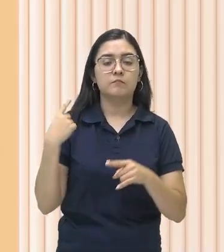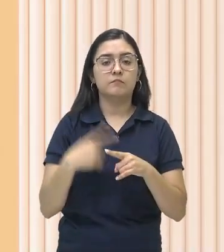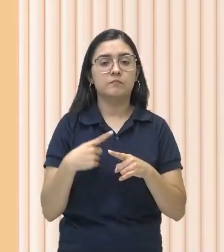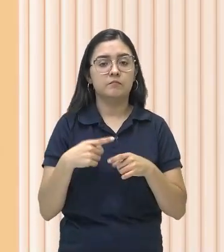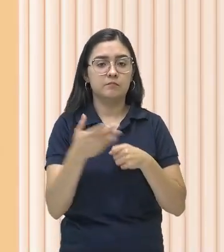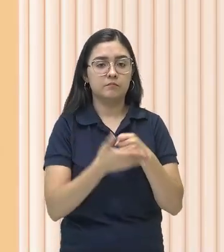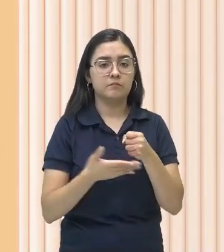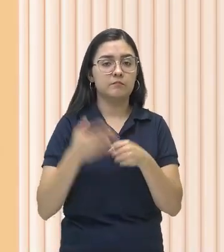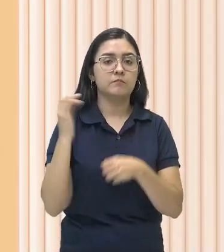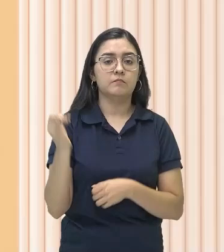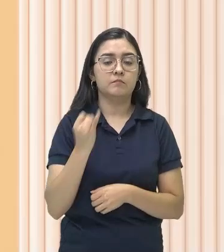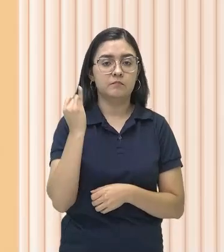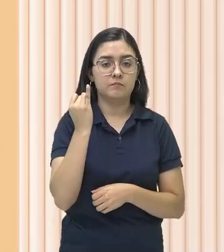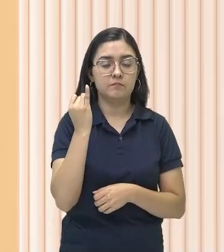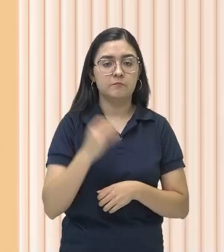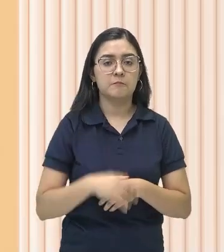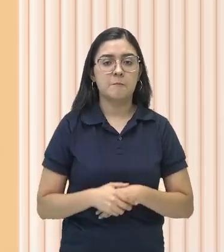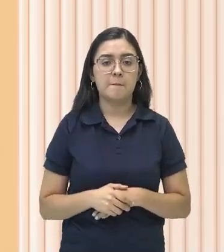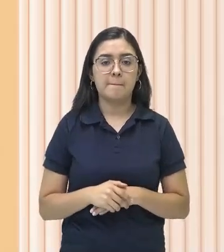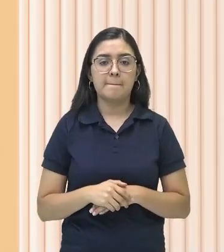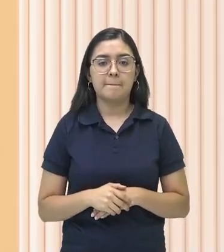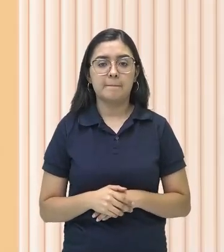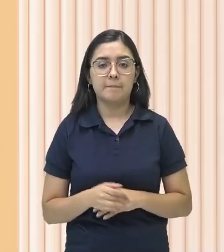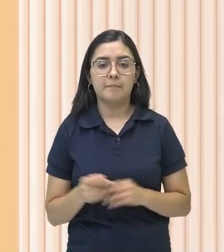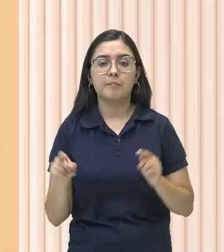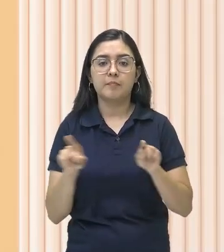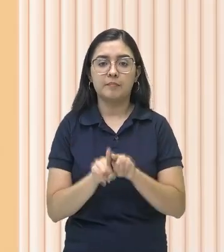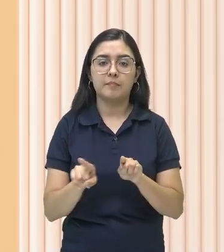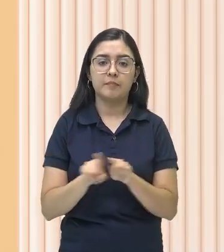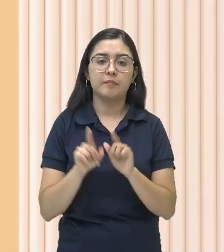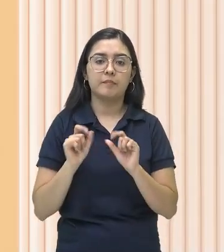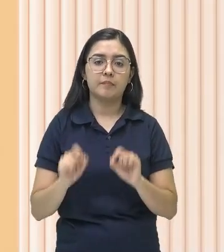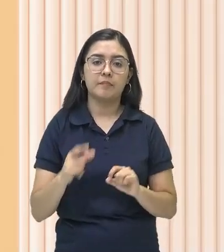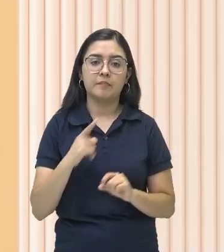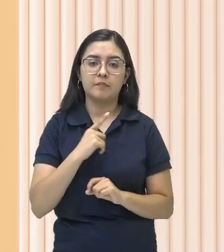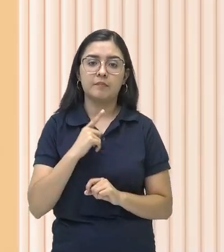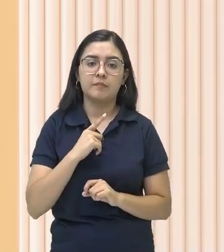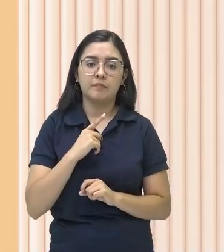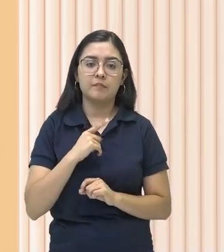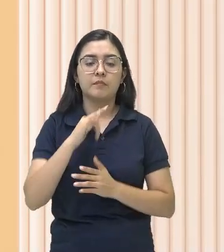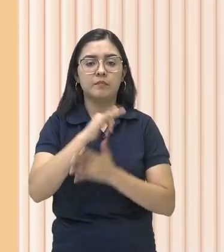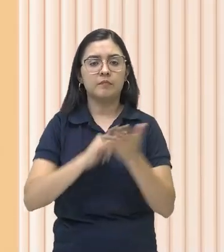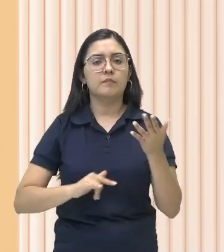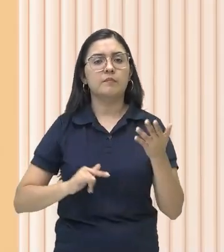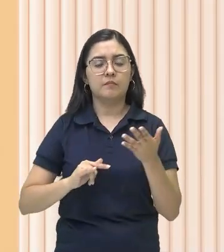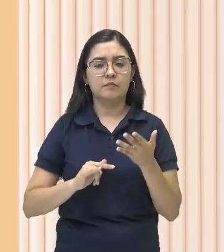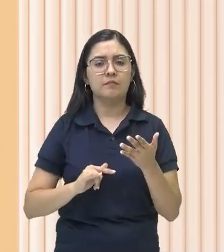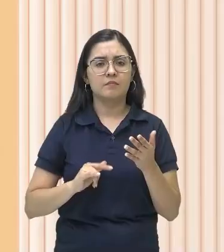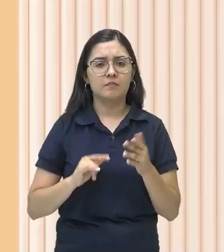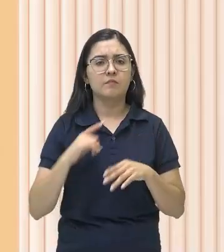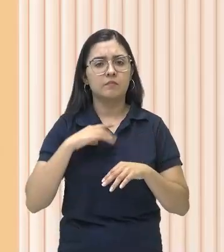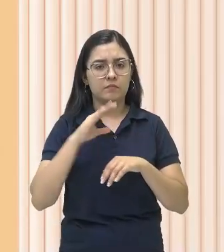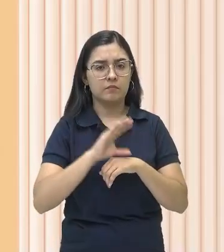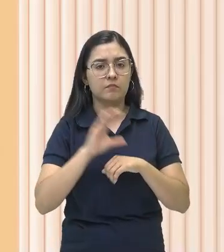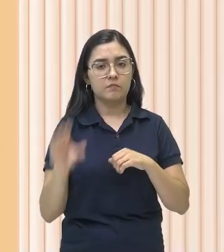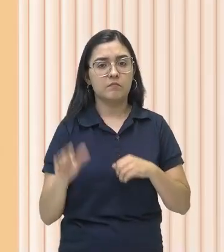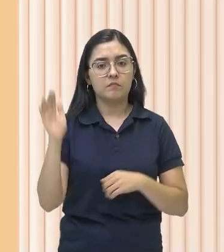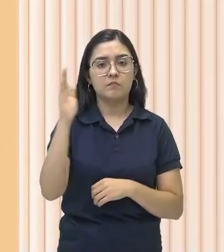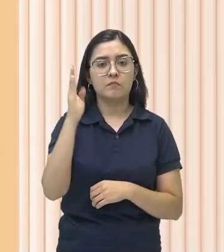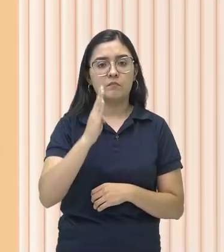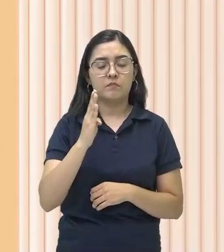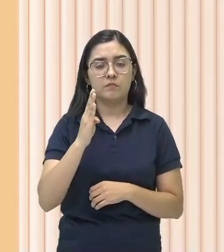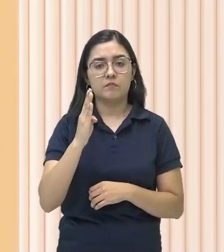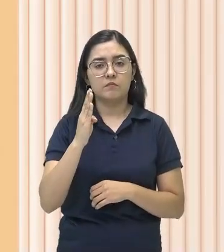princípio fundamental. E dentro da nossa Carta Magna, ele está lá, ou seja,